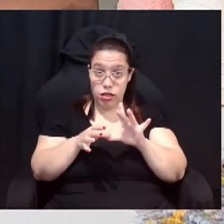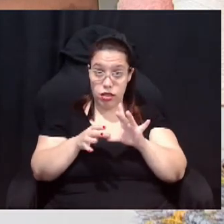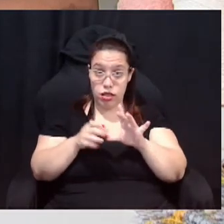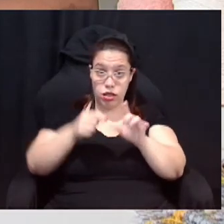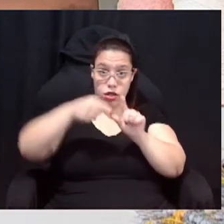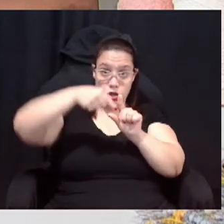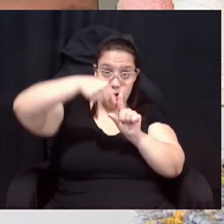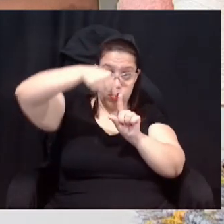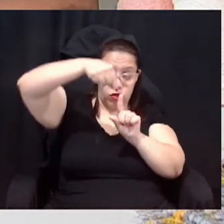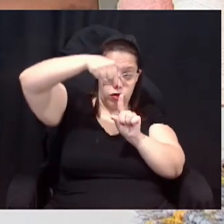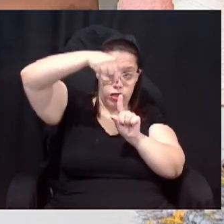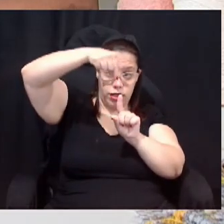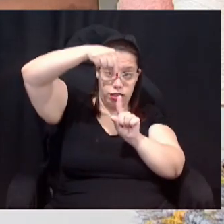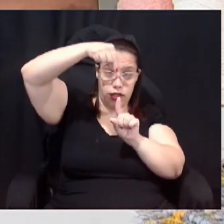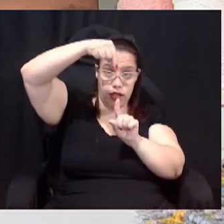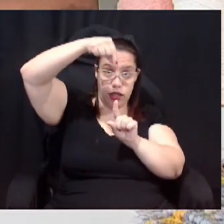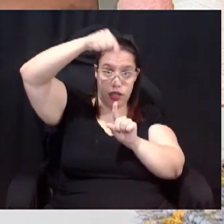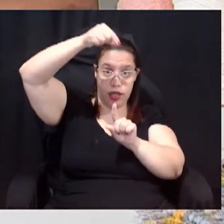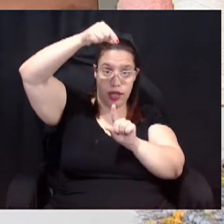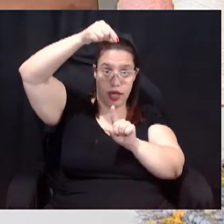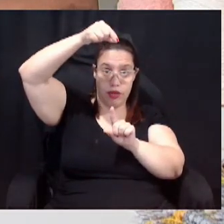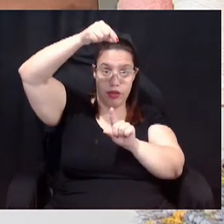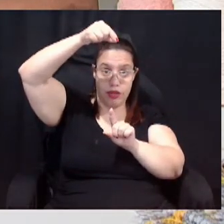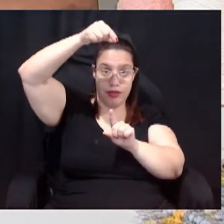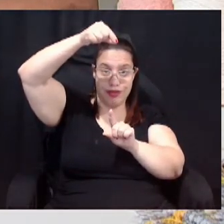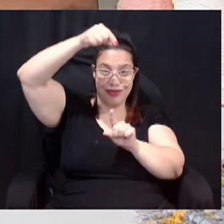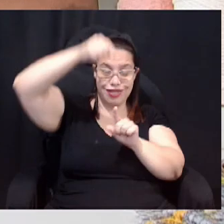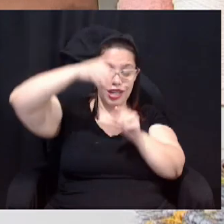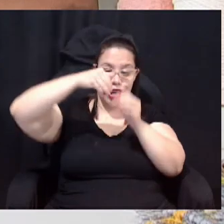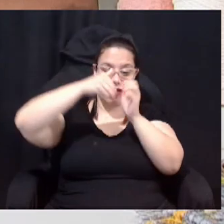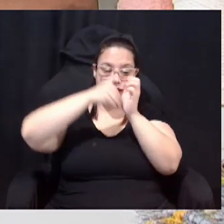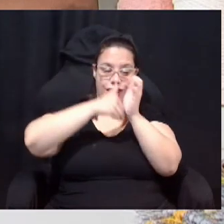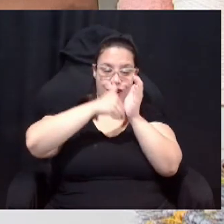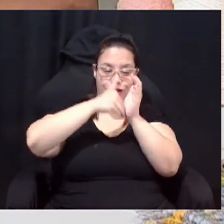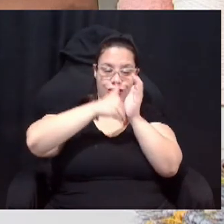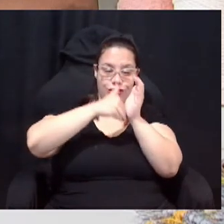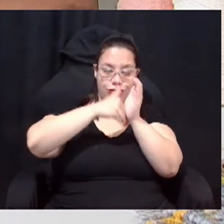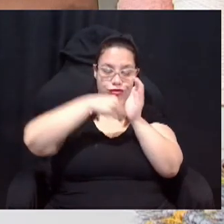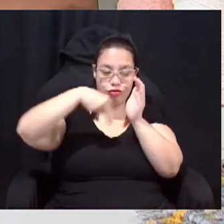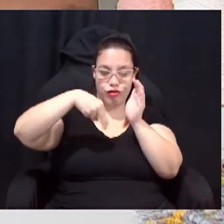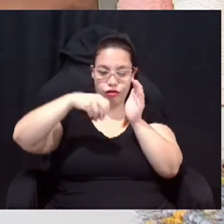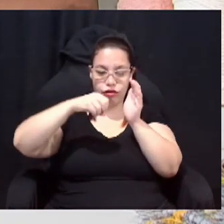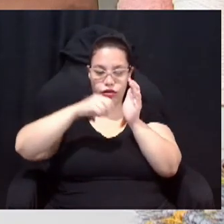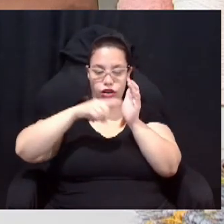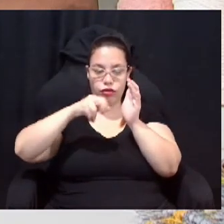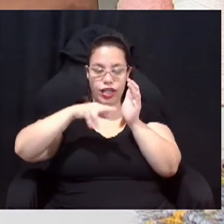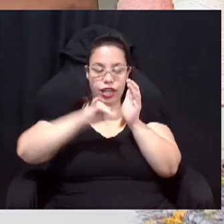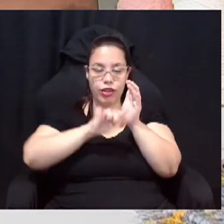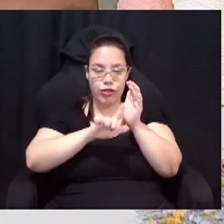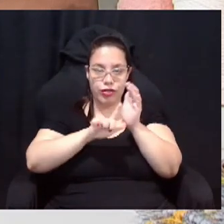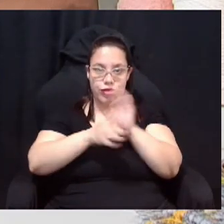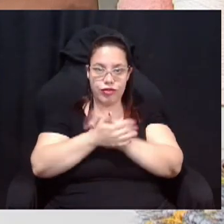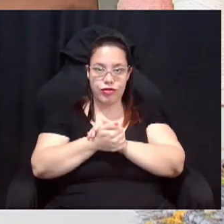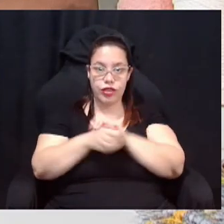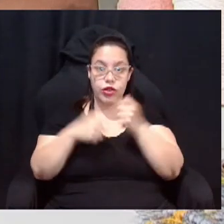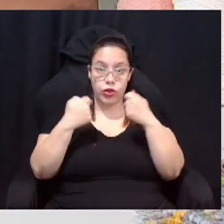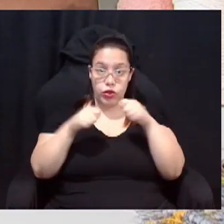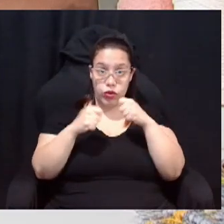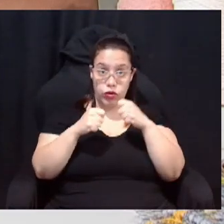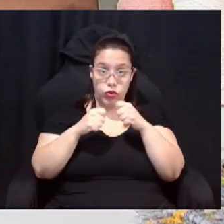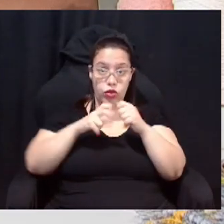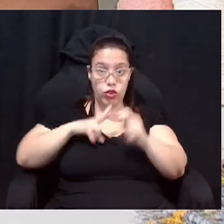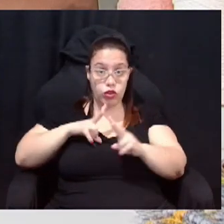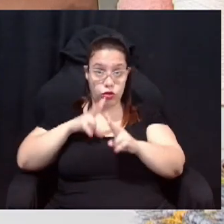dentro. Olha! Então, ele vai se esconder, por isso que é o nó invisível. Agora eu preciso de um pouquinho de força, mas